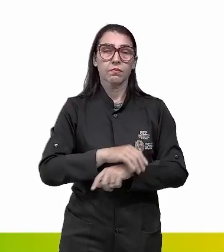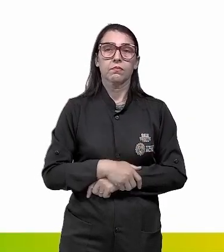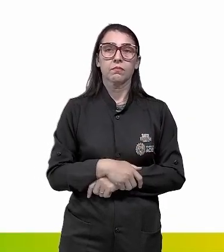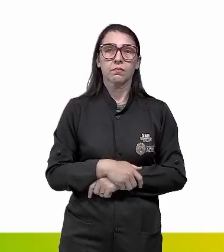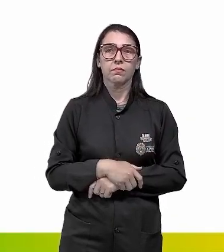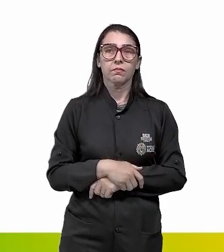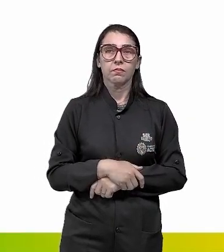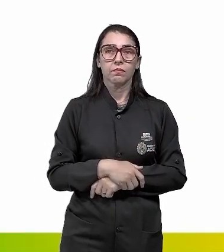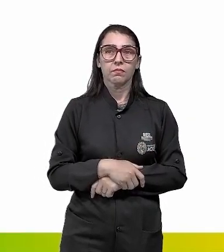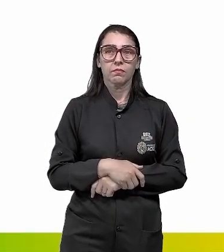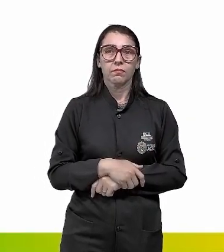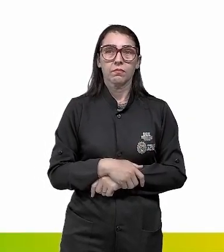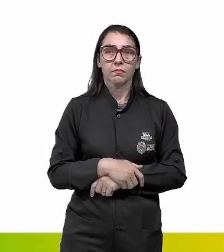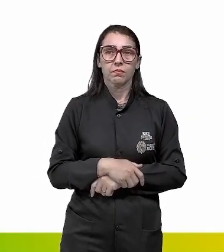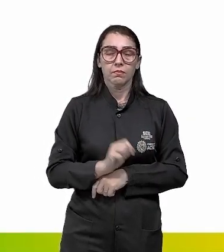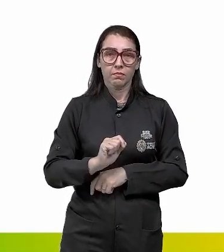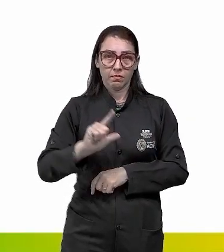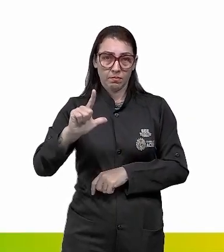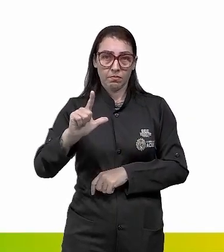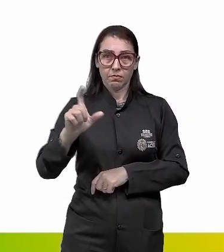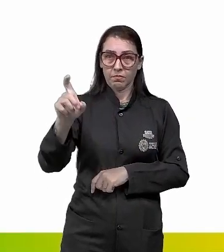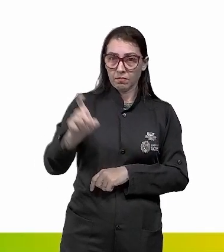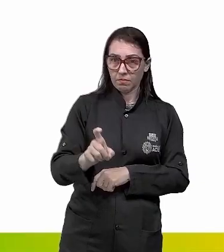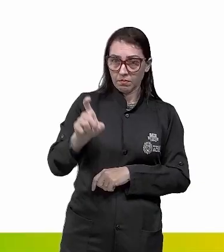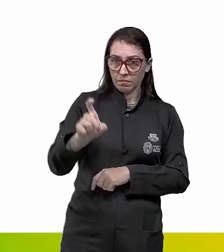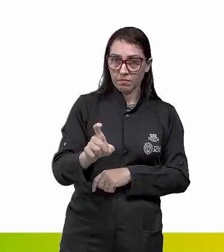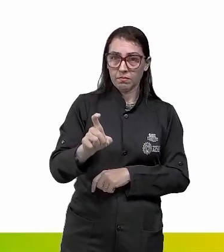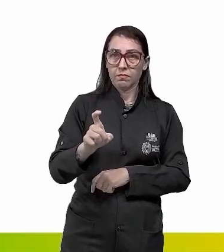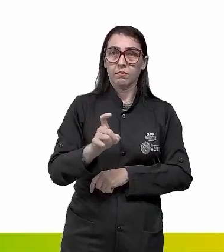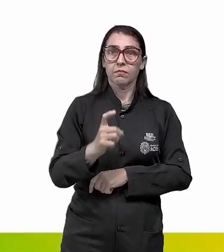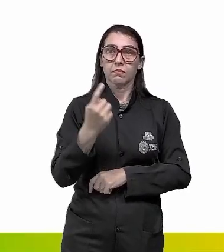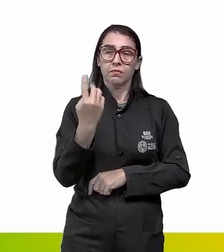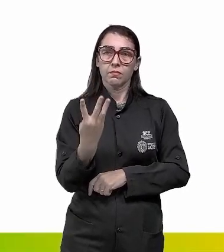serão aumentados em x. Então, 4 mais x,